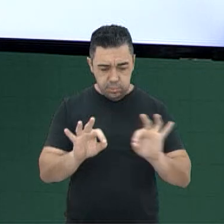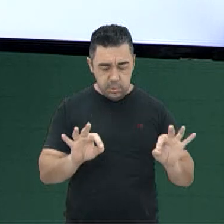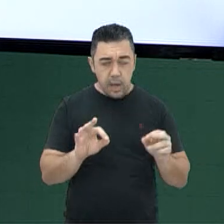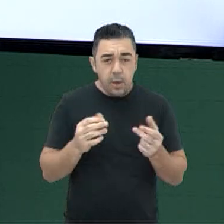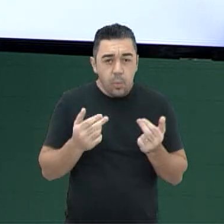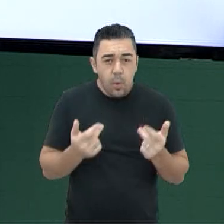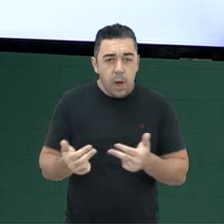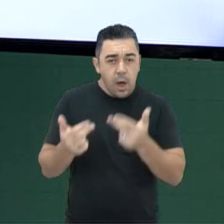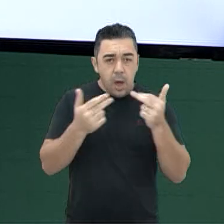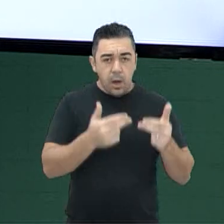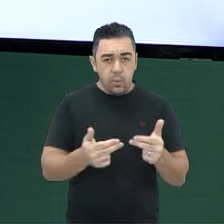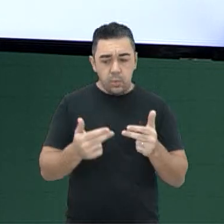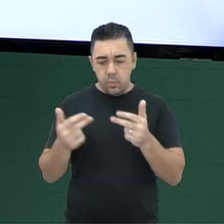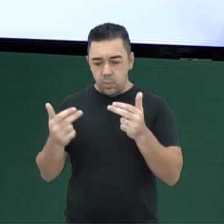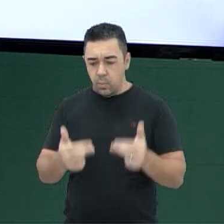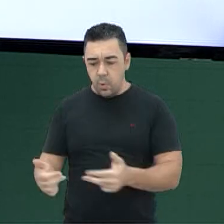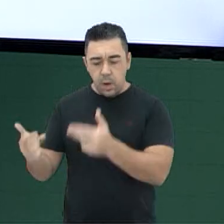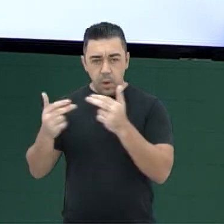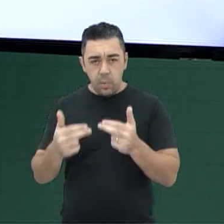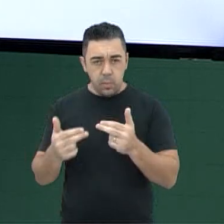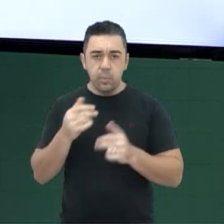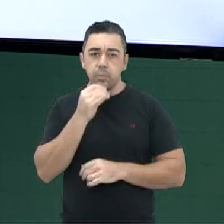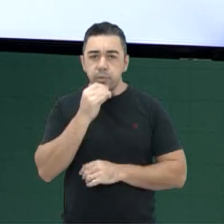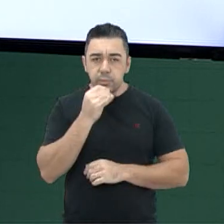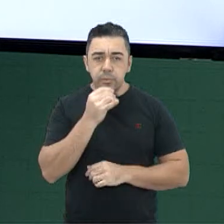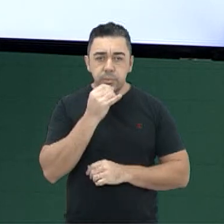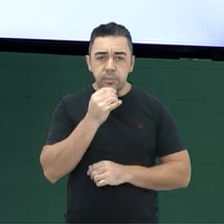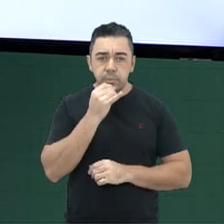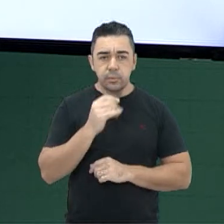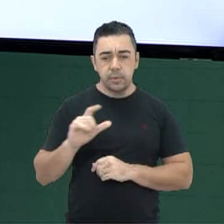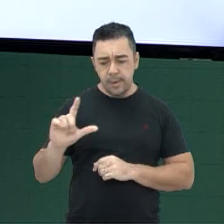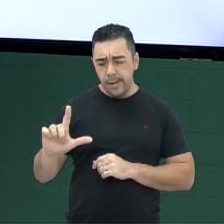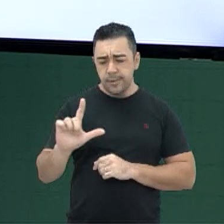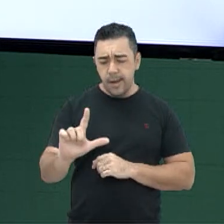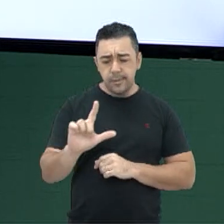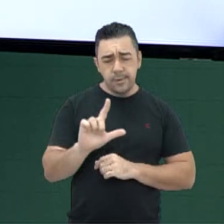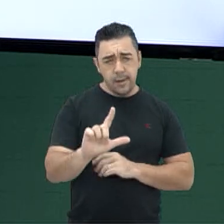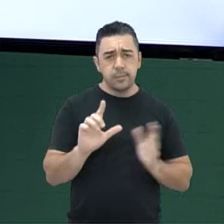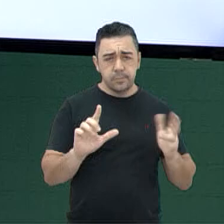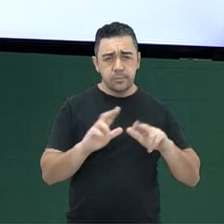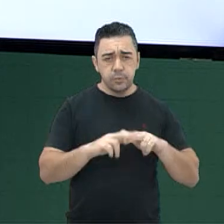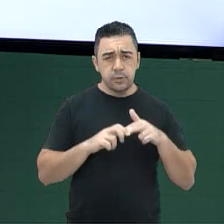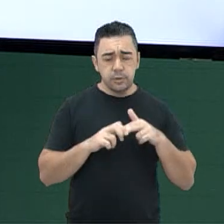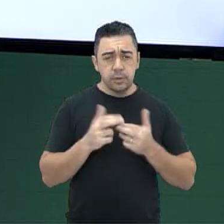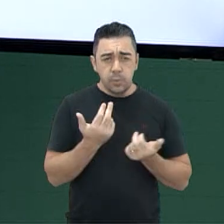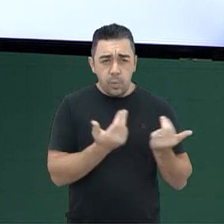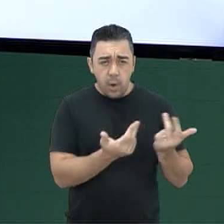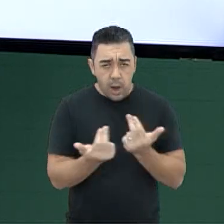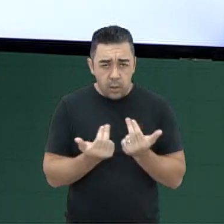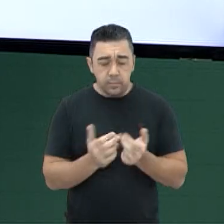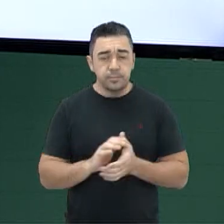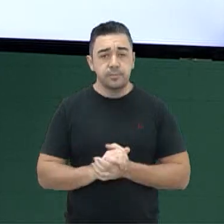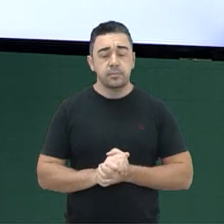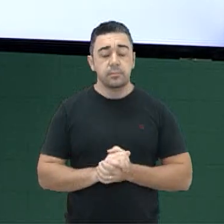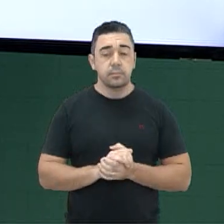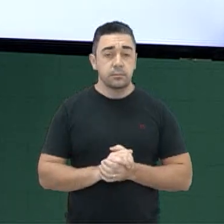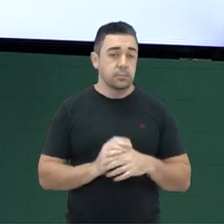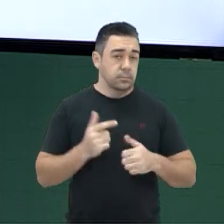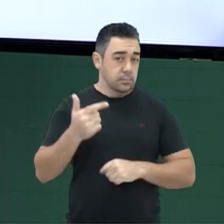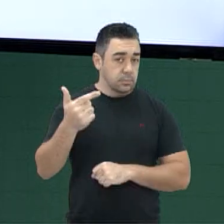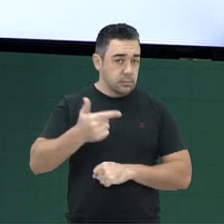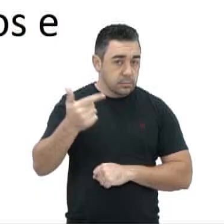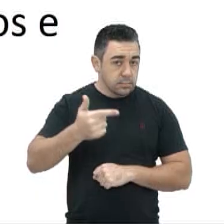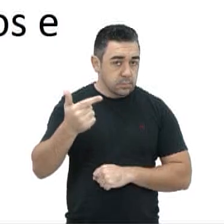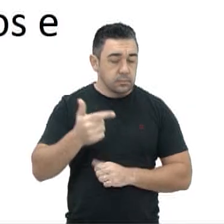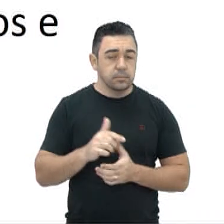eles são congruentes. O primeiro caso, LLL. Ok? Vamos para o segundo caso?